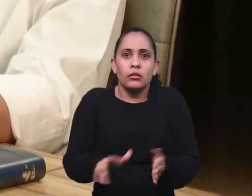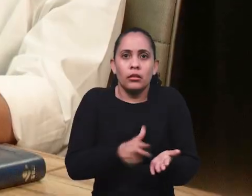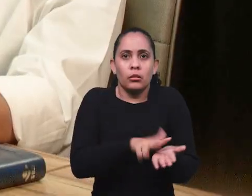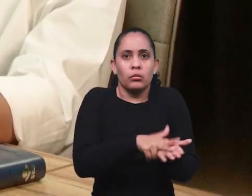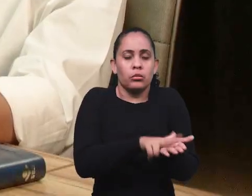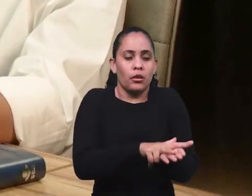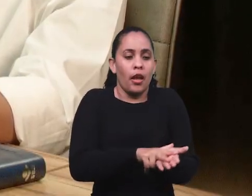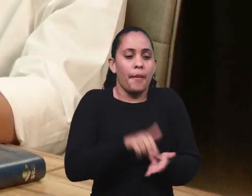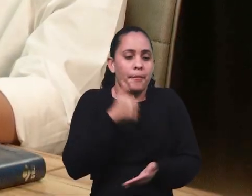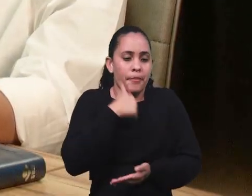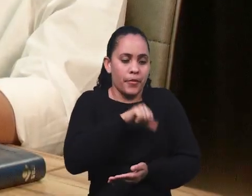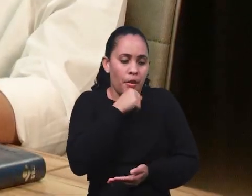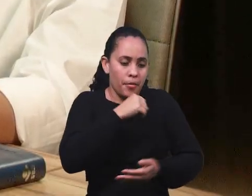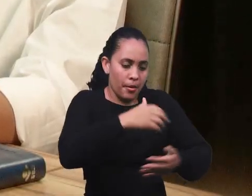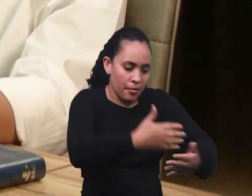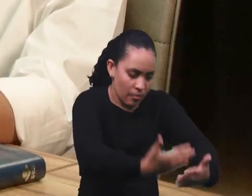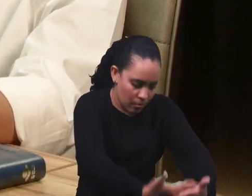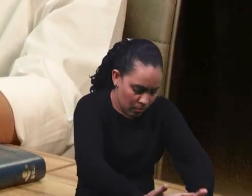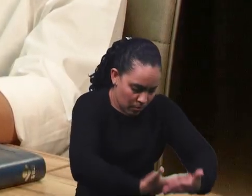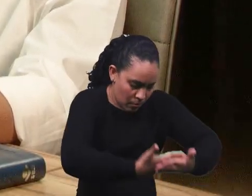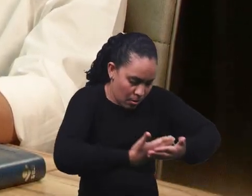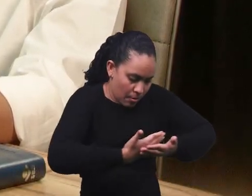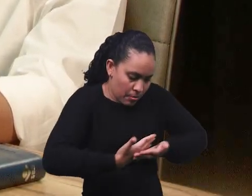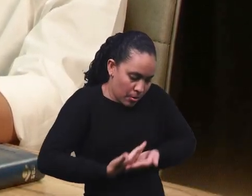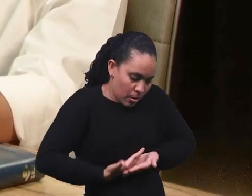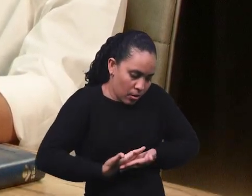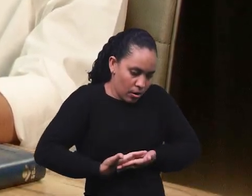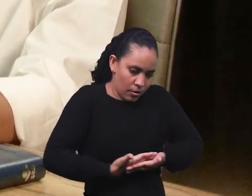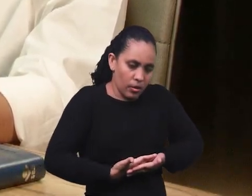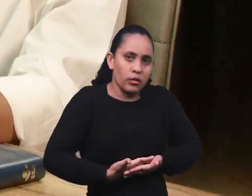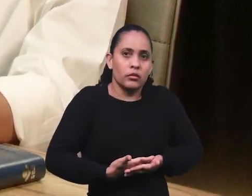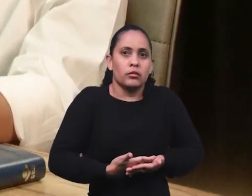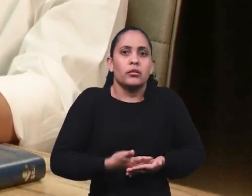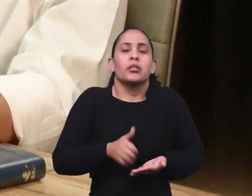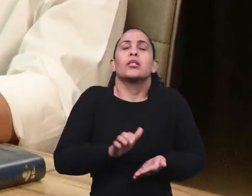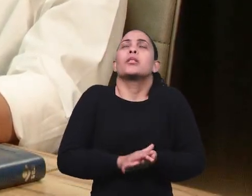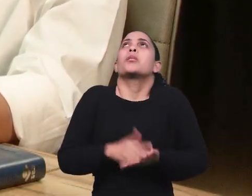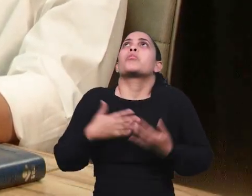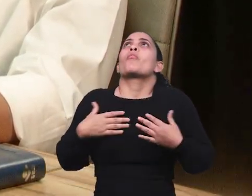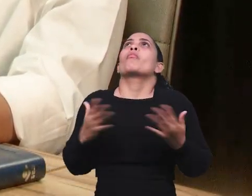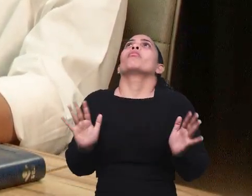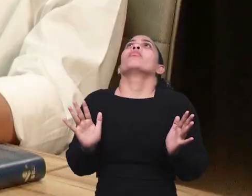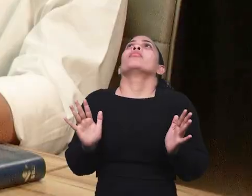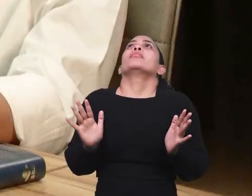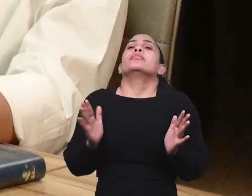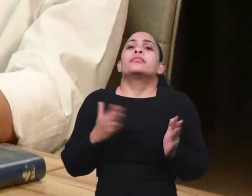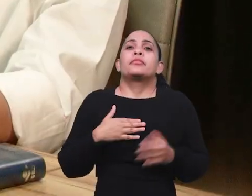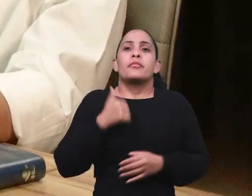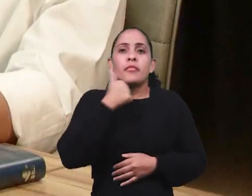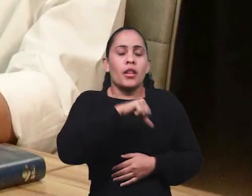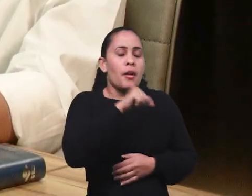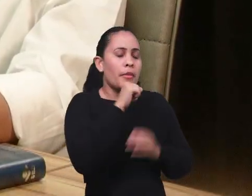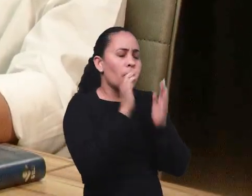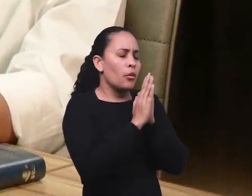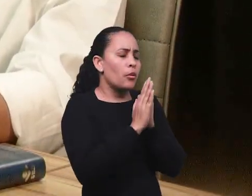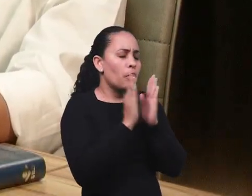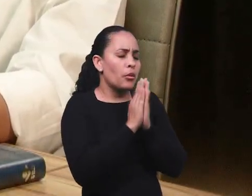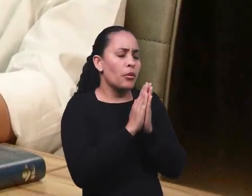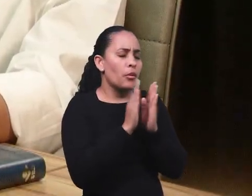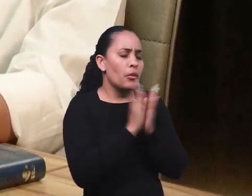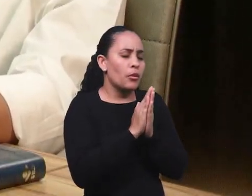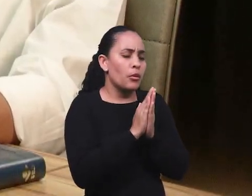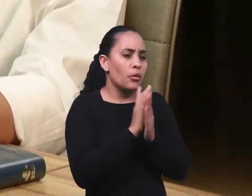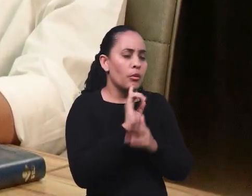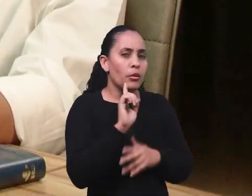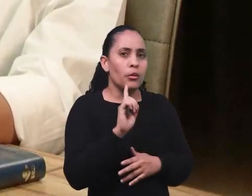Aí ela me pegou no colo e eu não tava me mexendo, só tava assim, branco, parado. E ela começou a orar. Aí